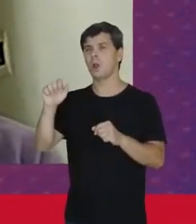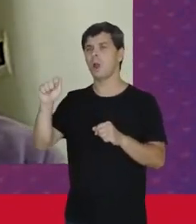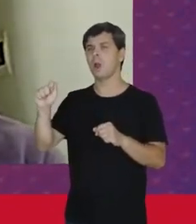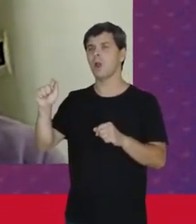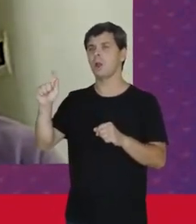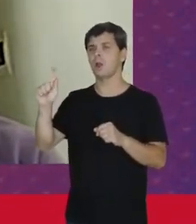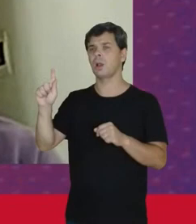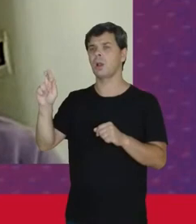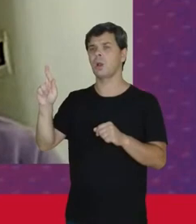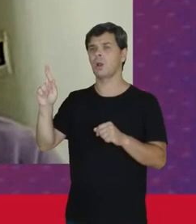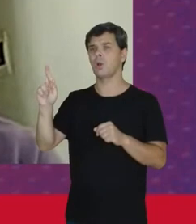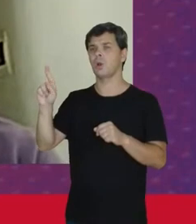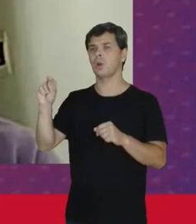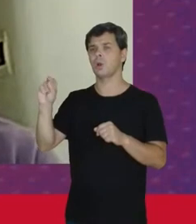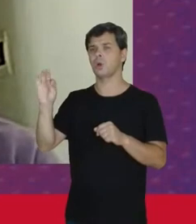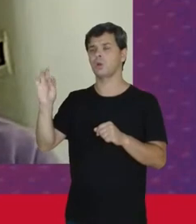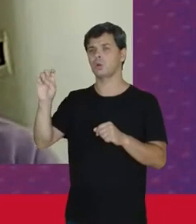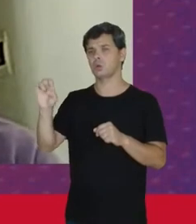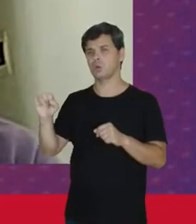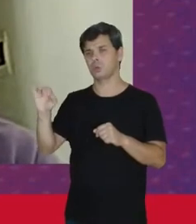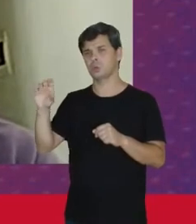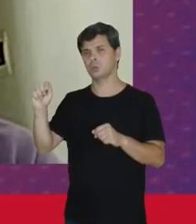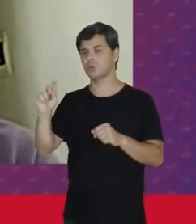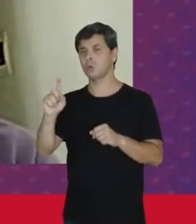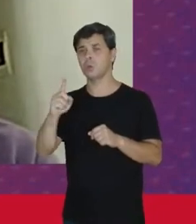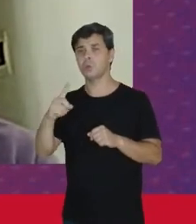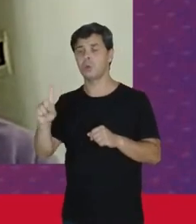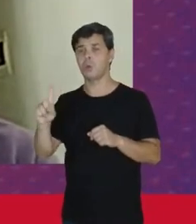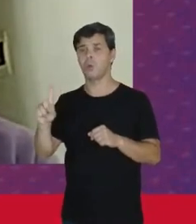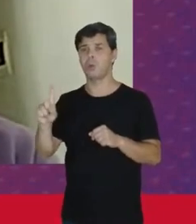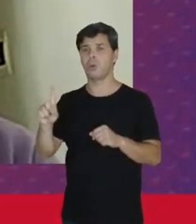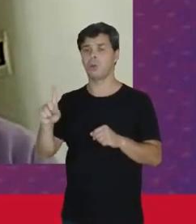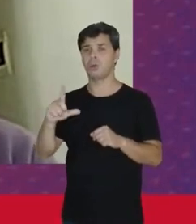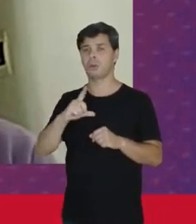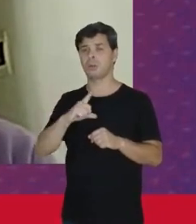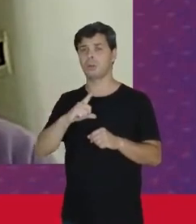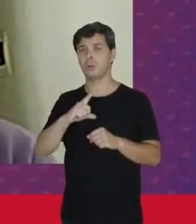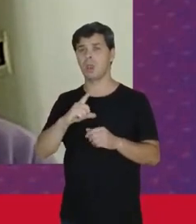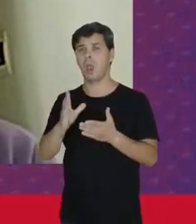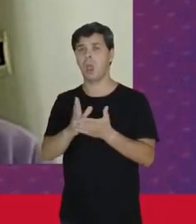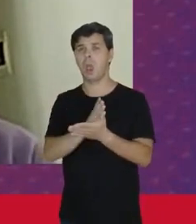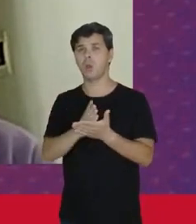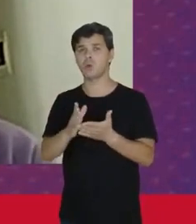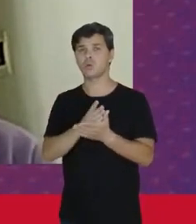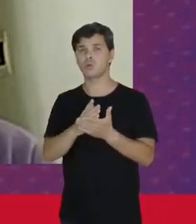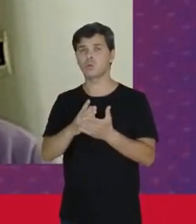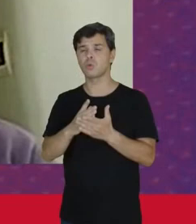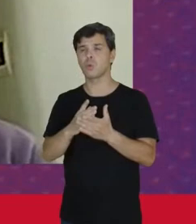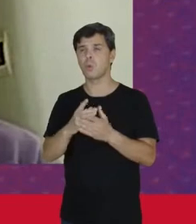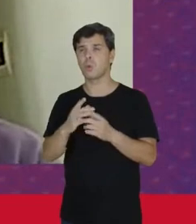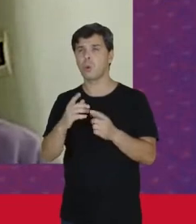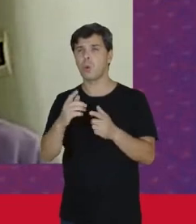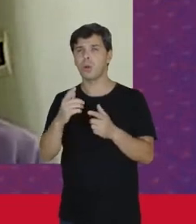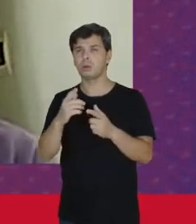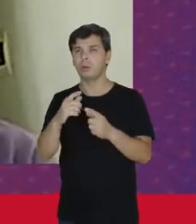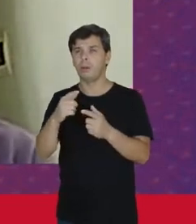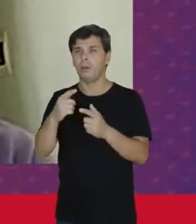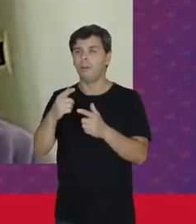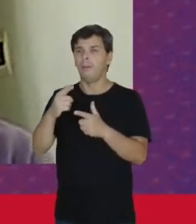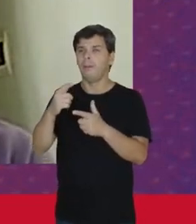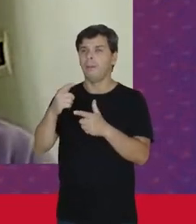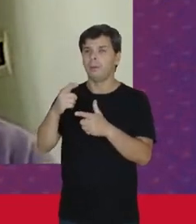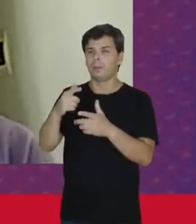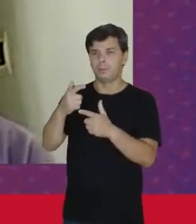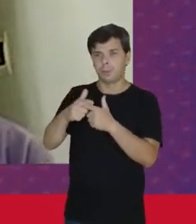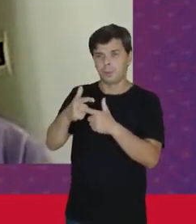agrotóxico para não utilização quando se comprove que ele tem algum tipo de efeito agudo à saúde humana.